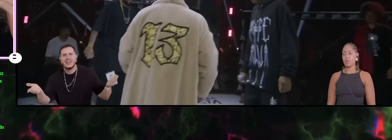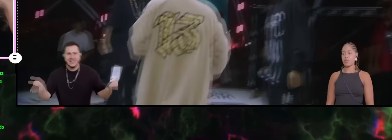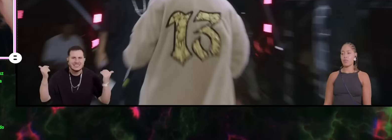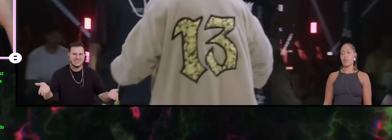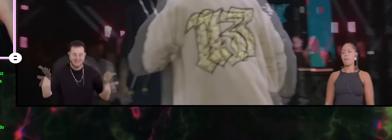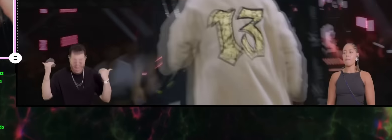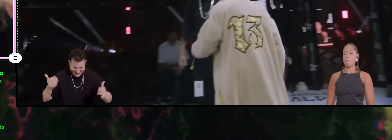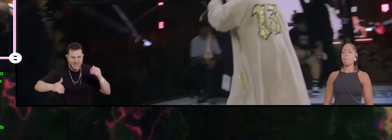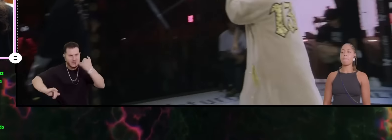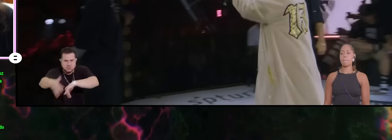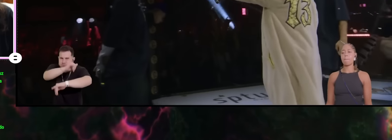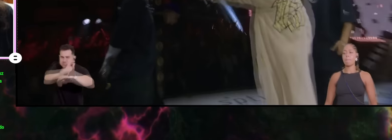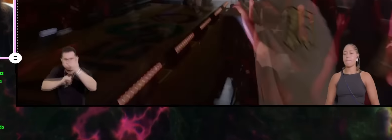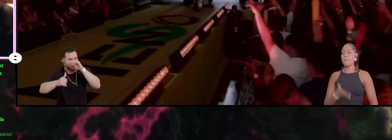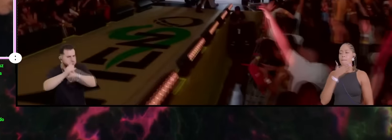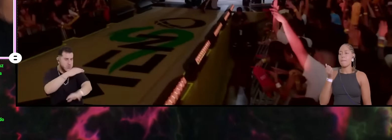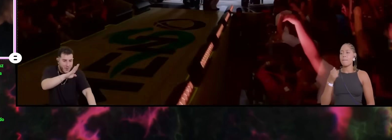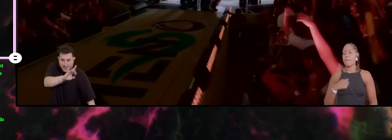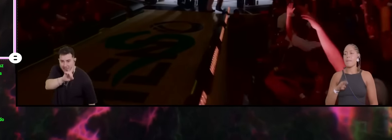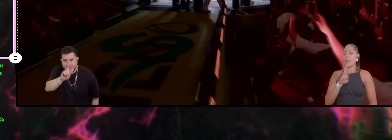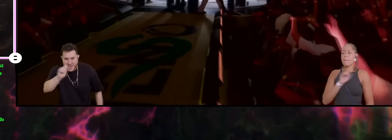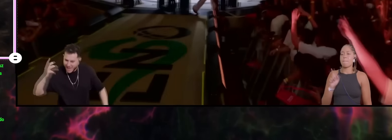do Brasil é a BDA de